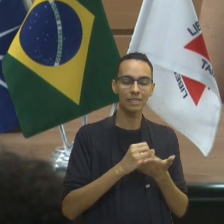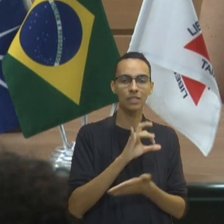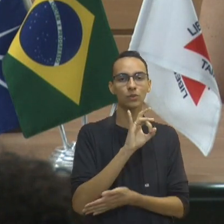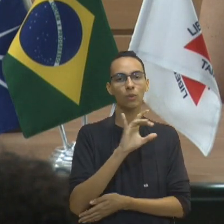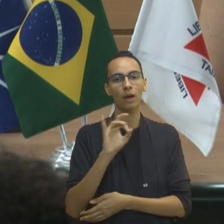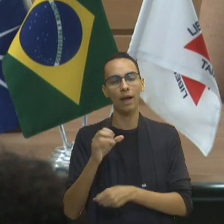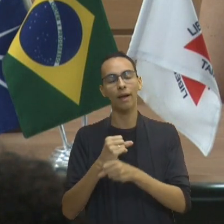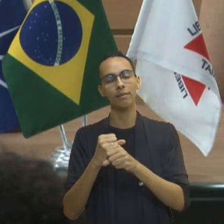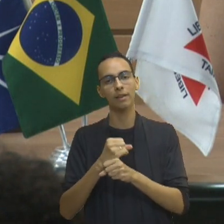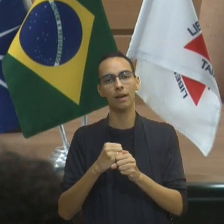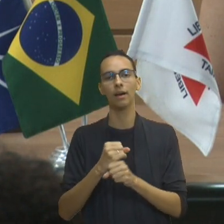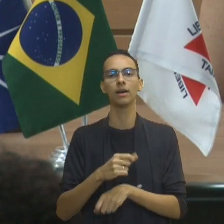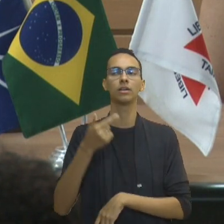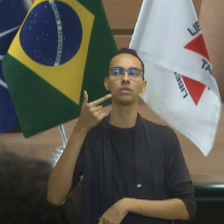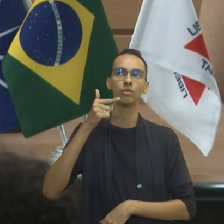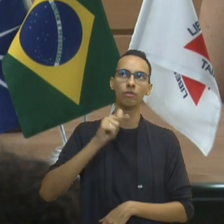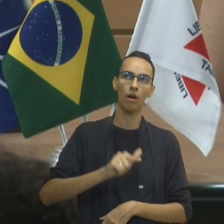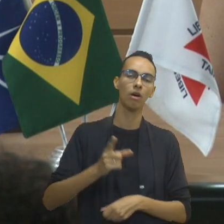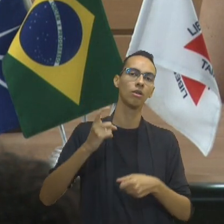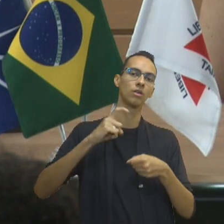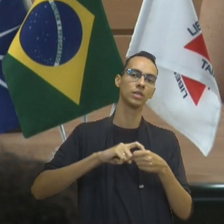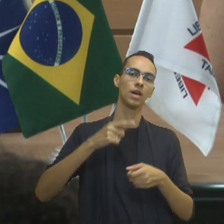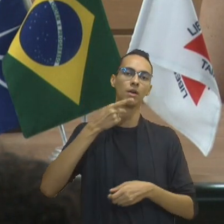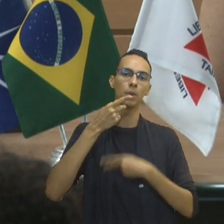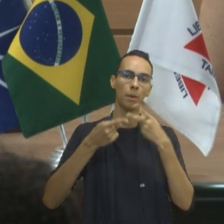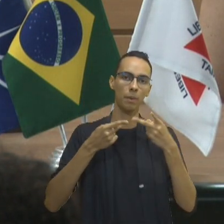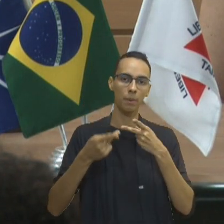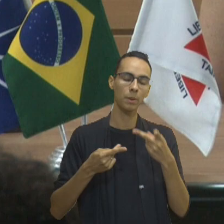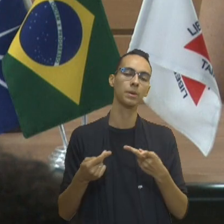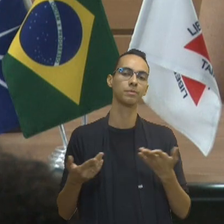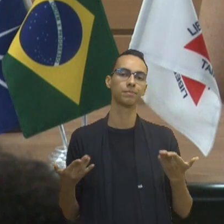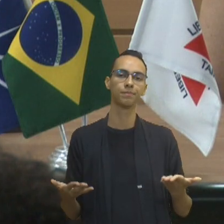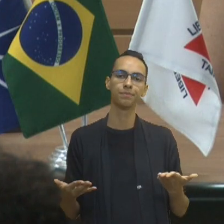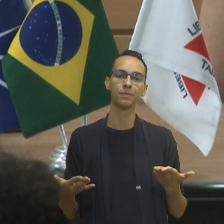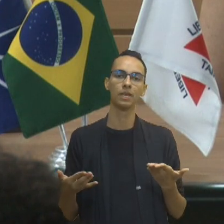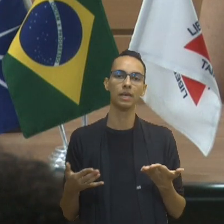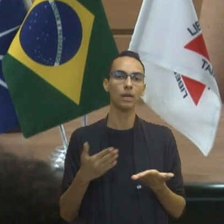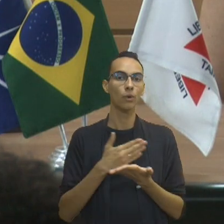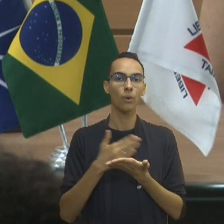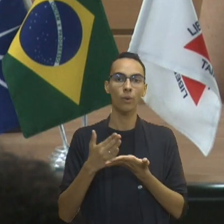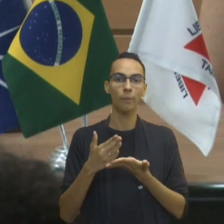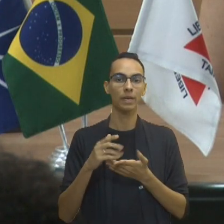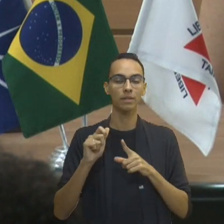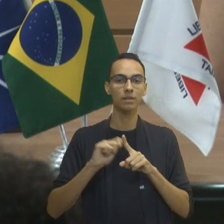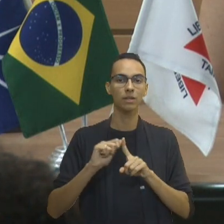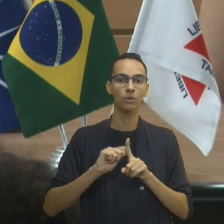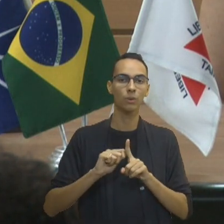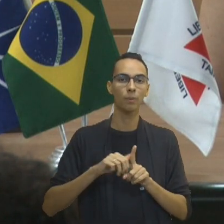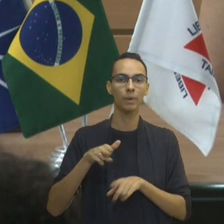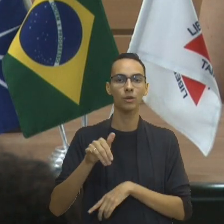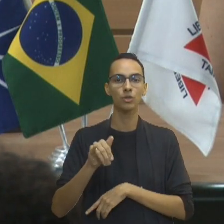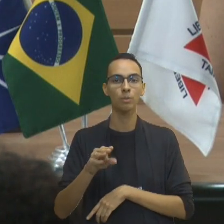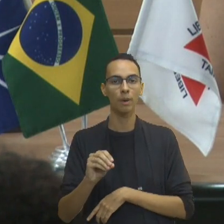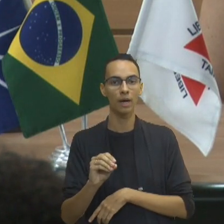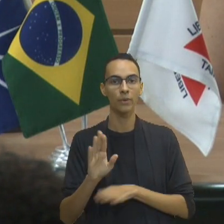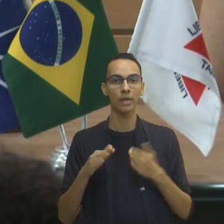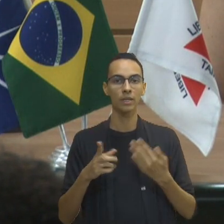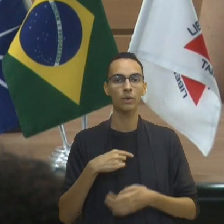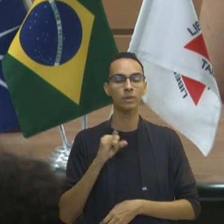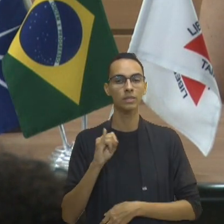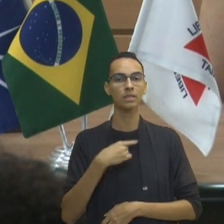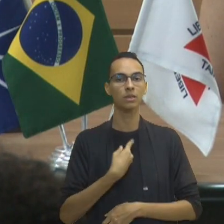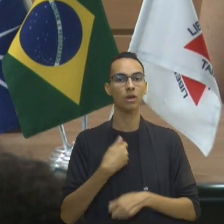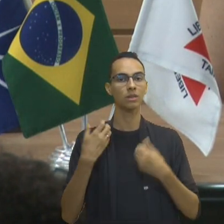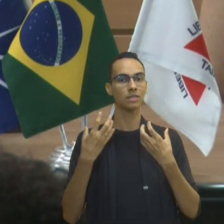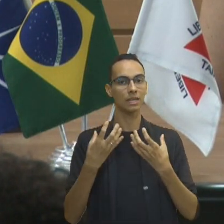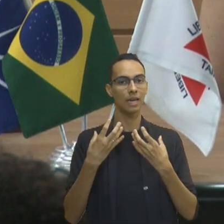discussão orçamentária de 2026 começa em maio. Então, se a gente quer um orçamento